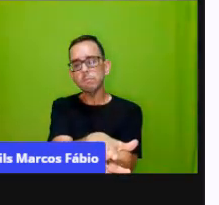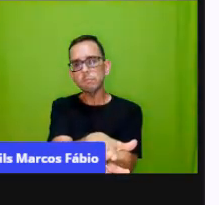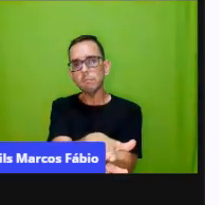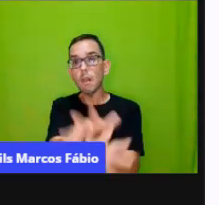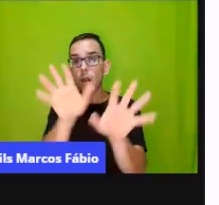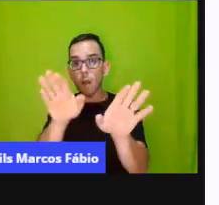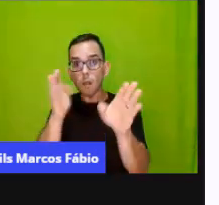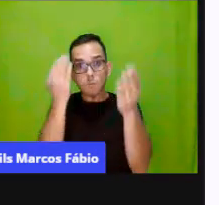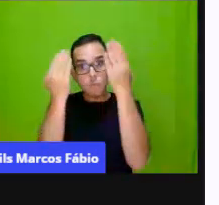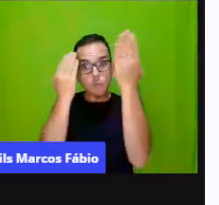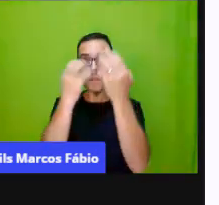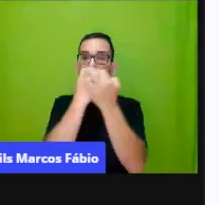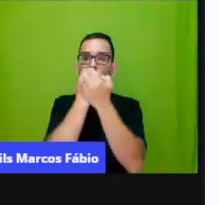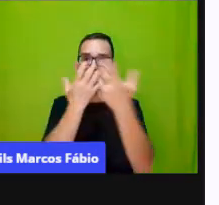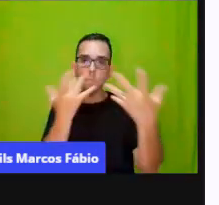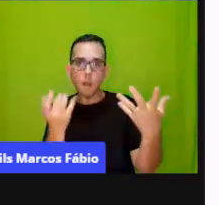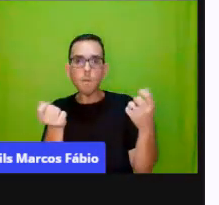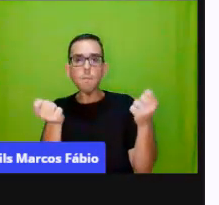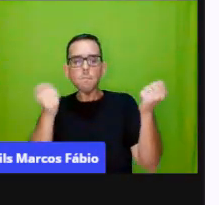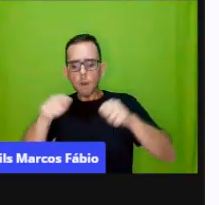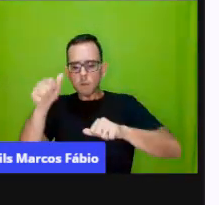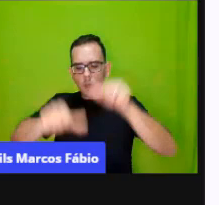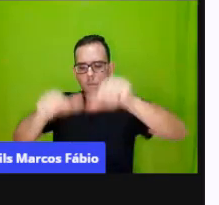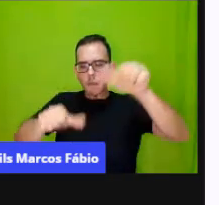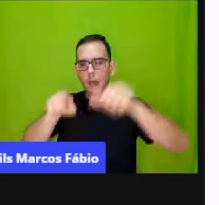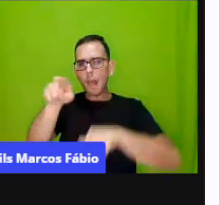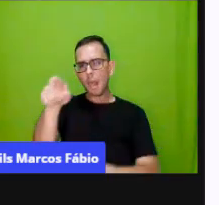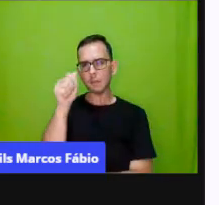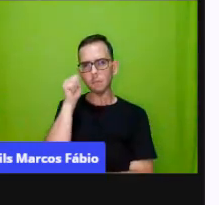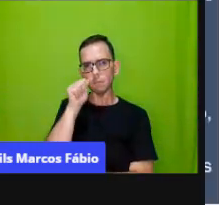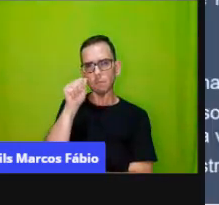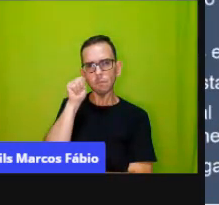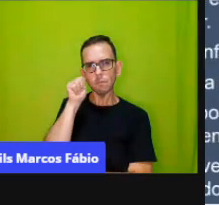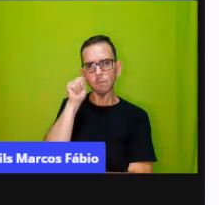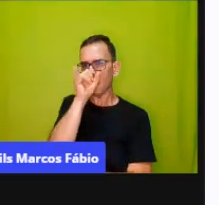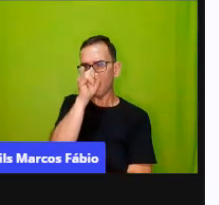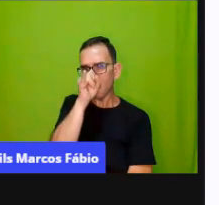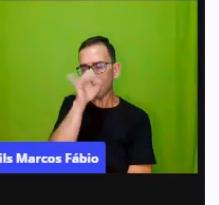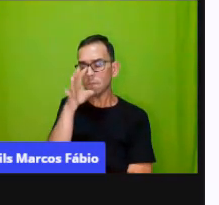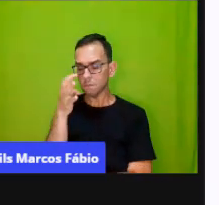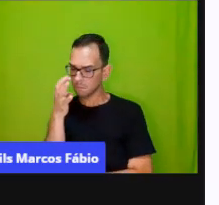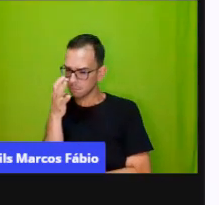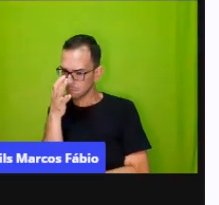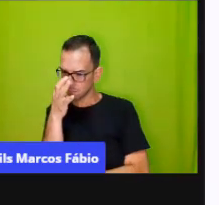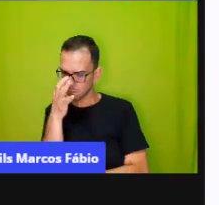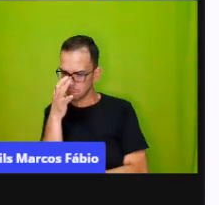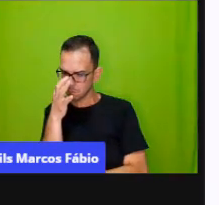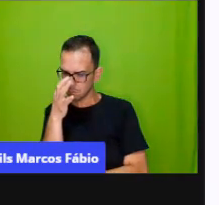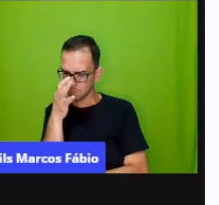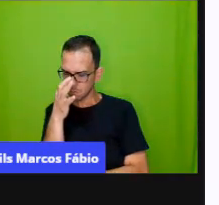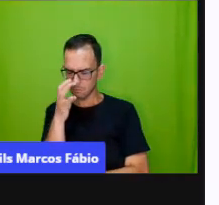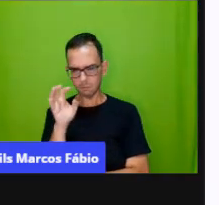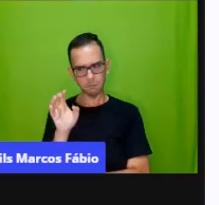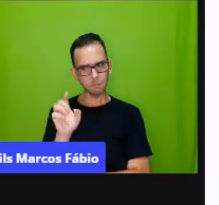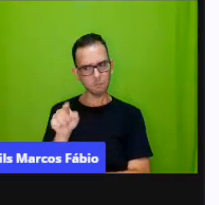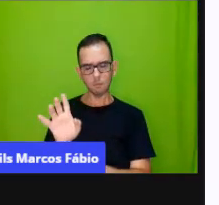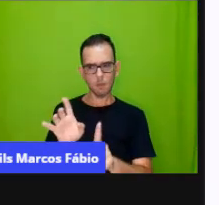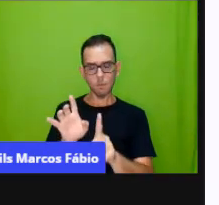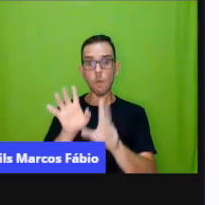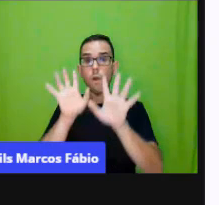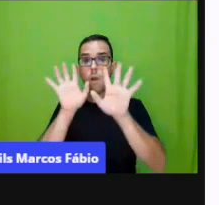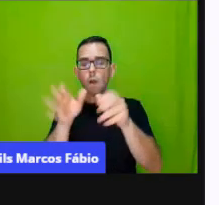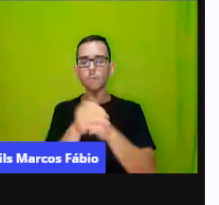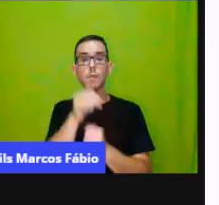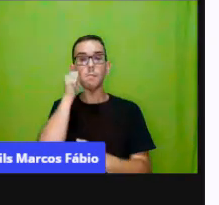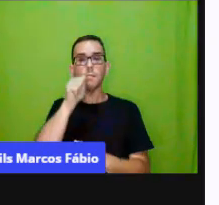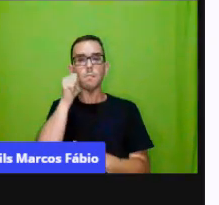animal, eu posso avaliar essa porca, dar mais um clique, e olhar para esse indivíduo e falar assim, não, olha só, uma porca que